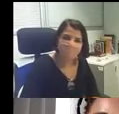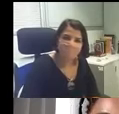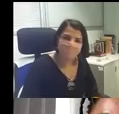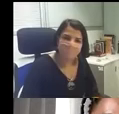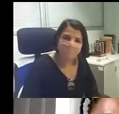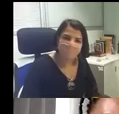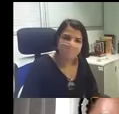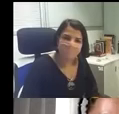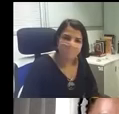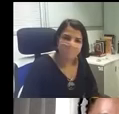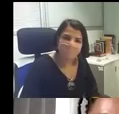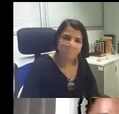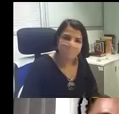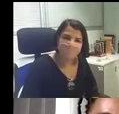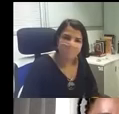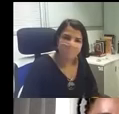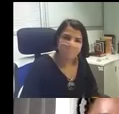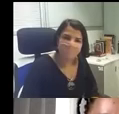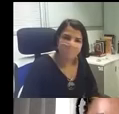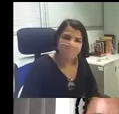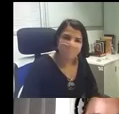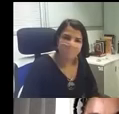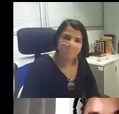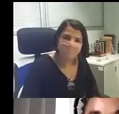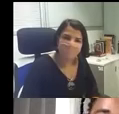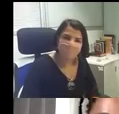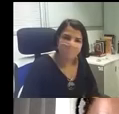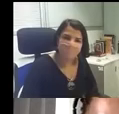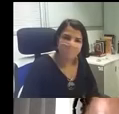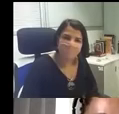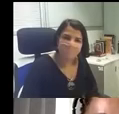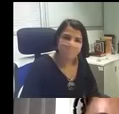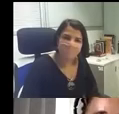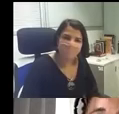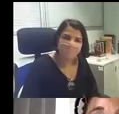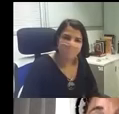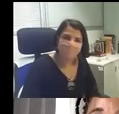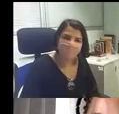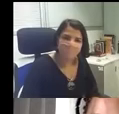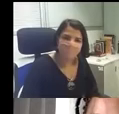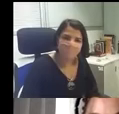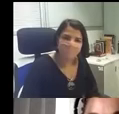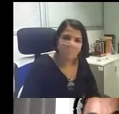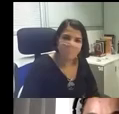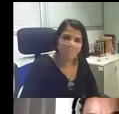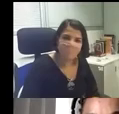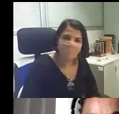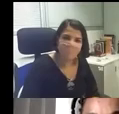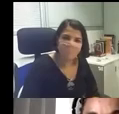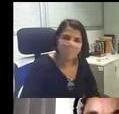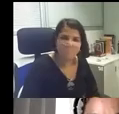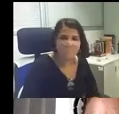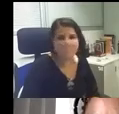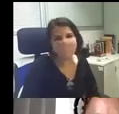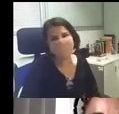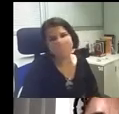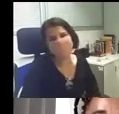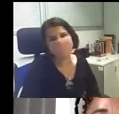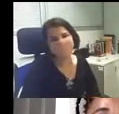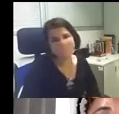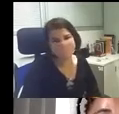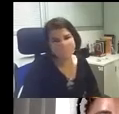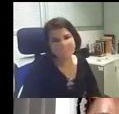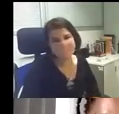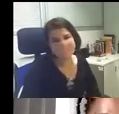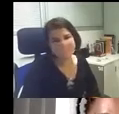dos decanos dessa casa. Então, faço aqui esse pequeno frila, por assim dizer, mas presido atualmente a